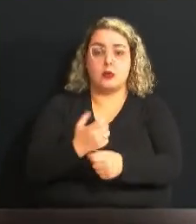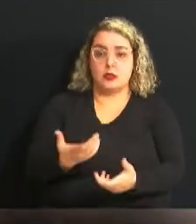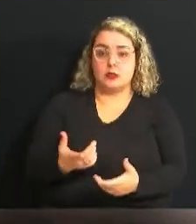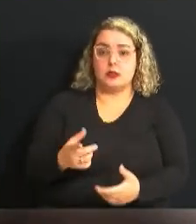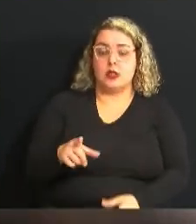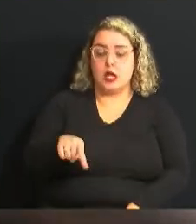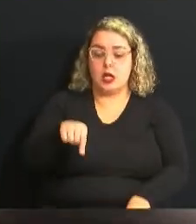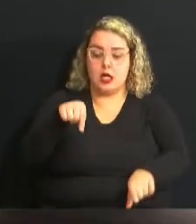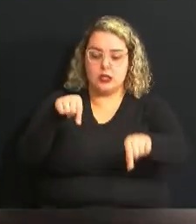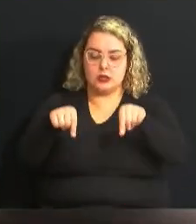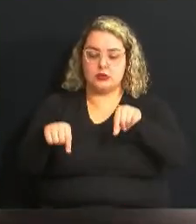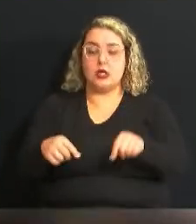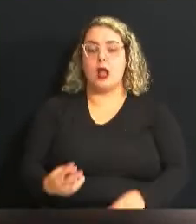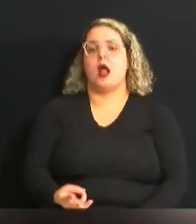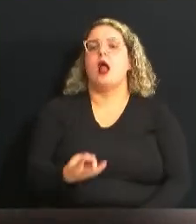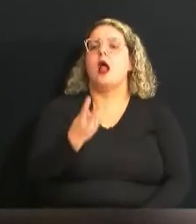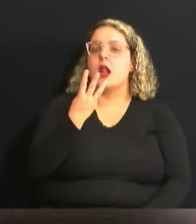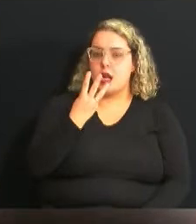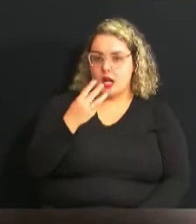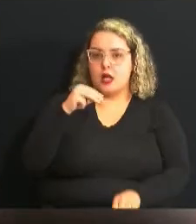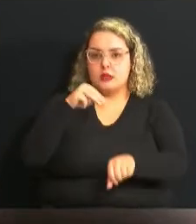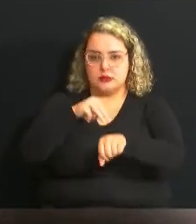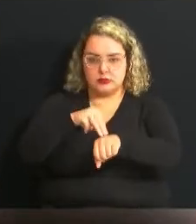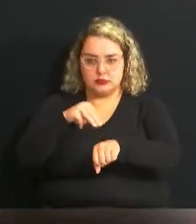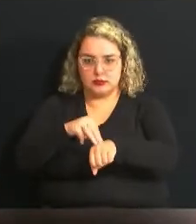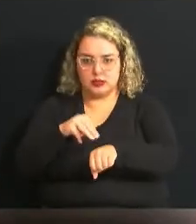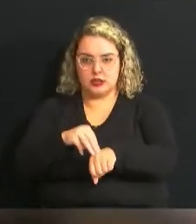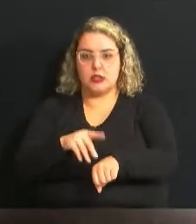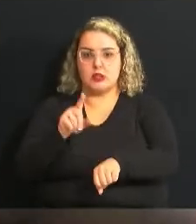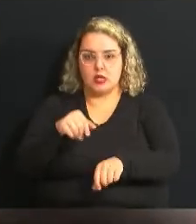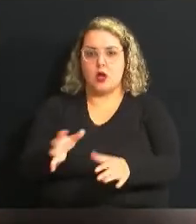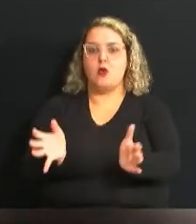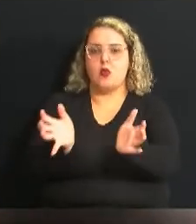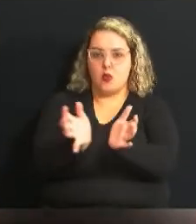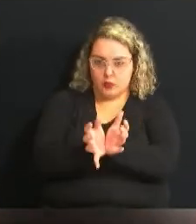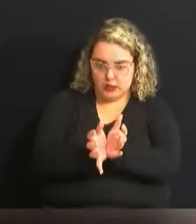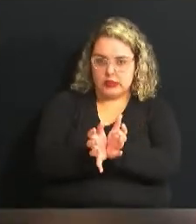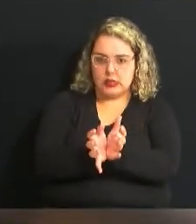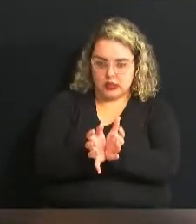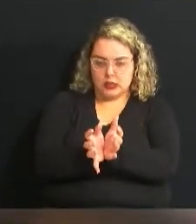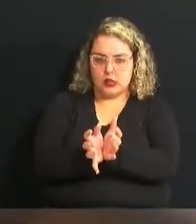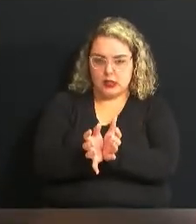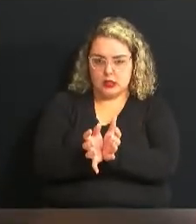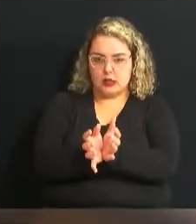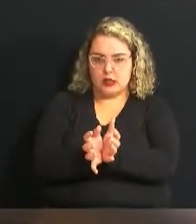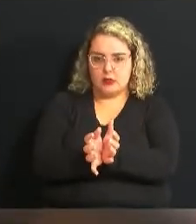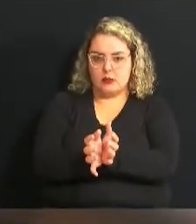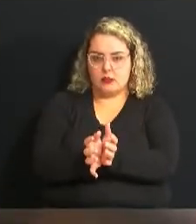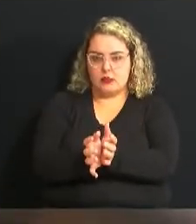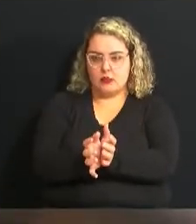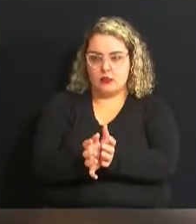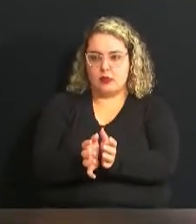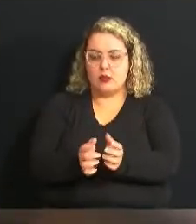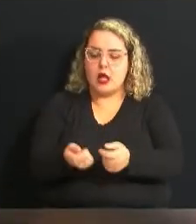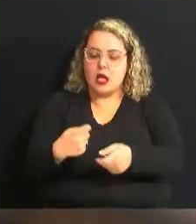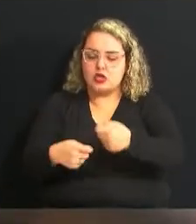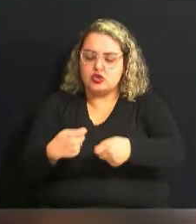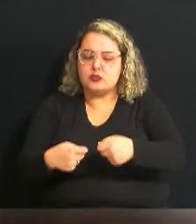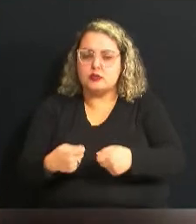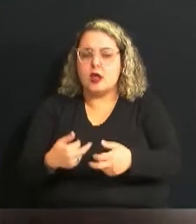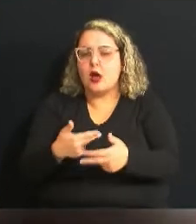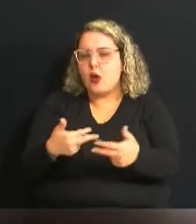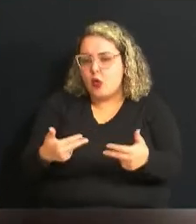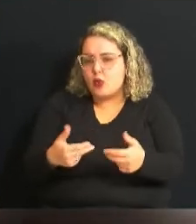no caso, 3 membros, que é um comitê, né, para dirimir questões que possam